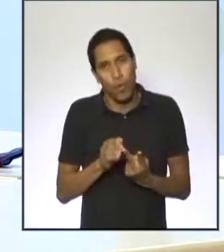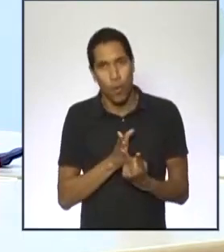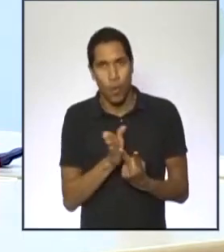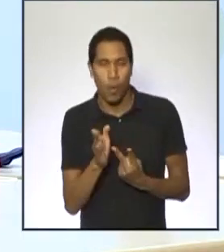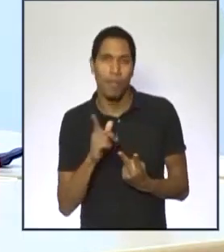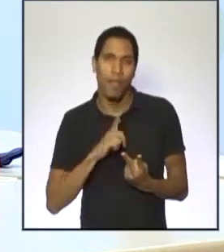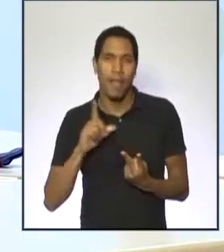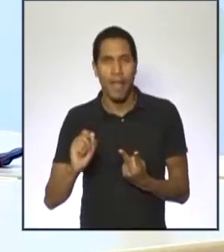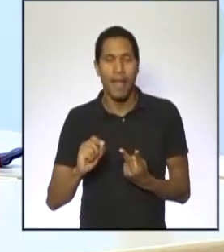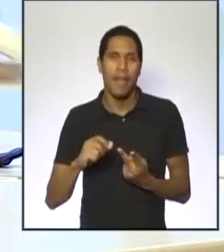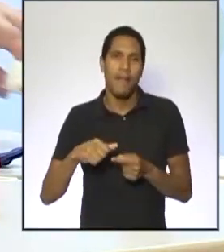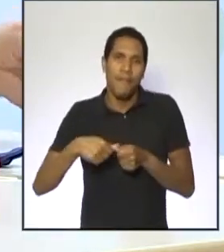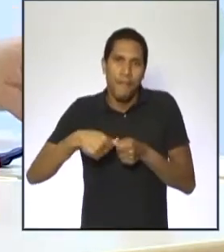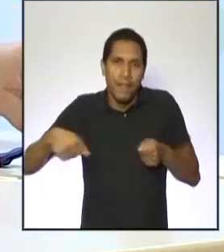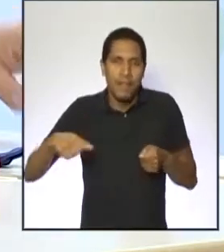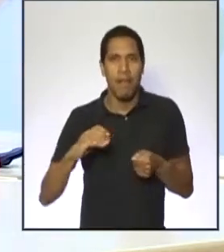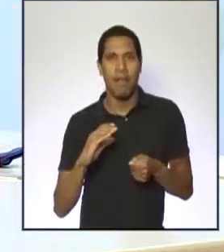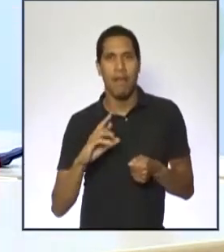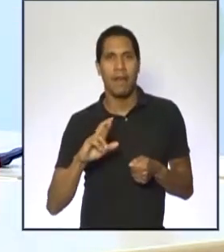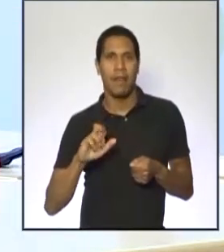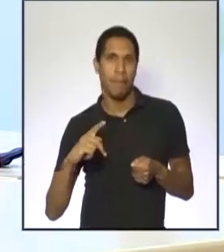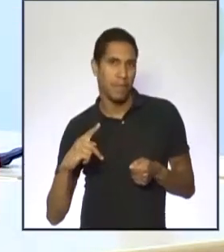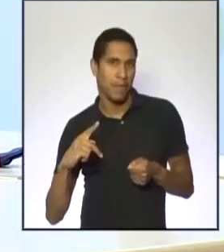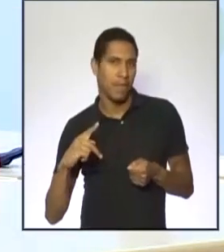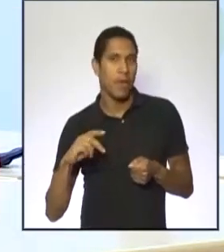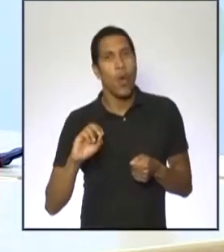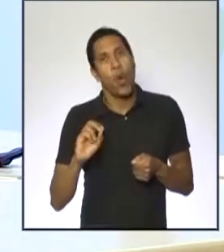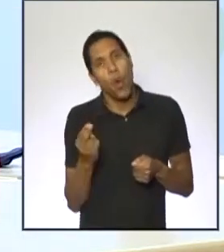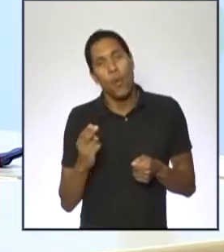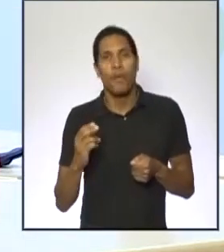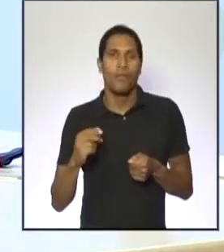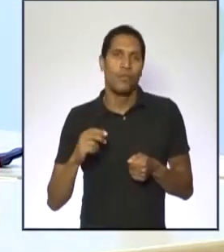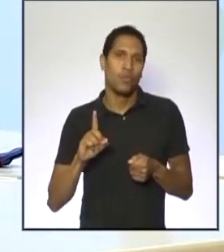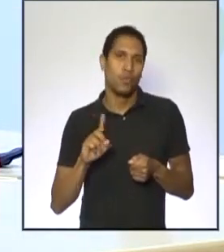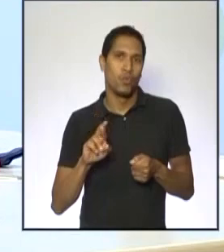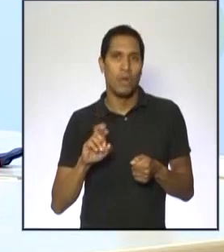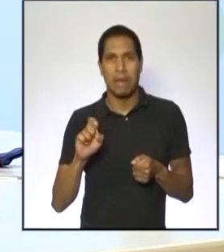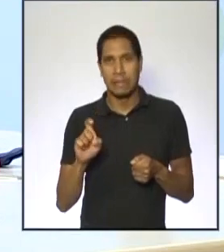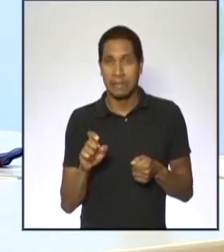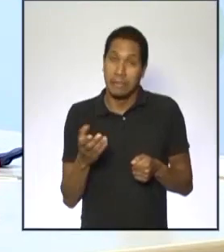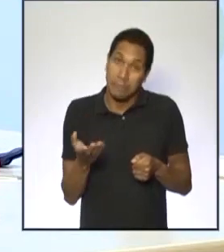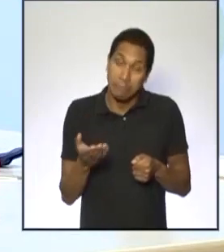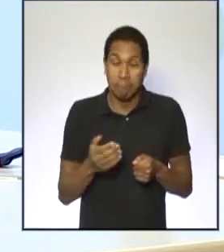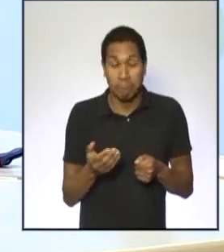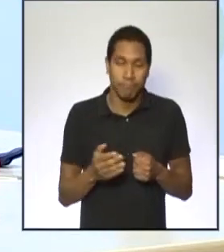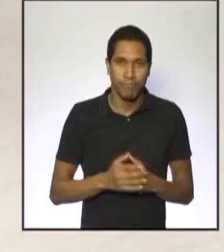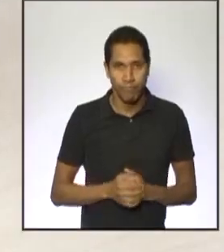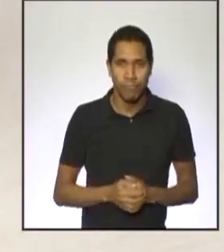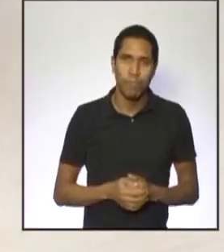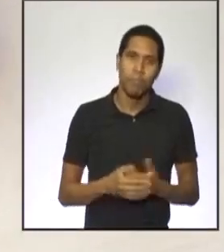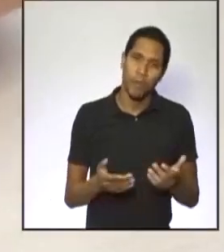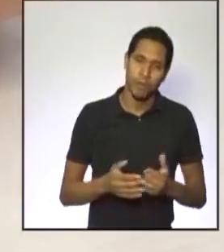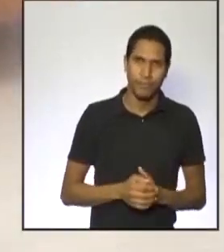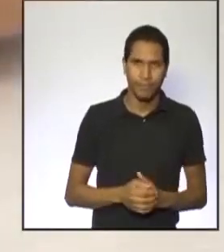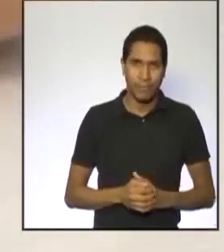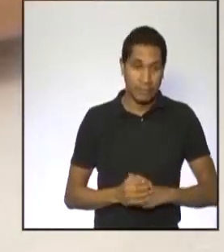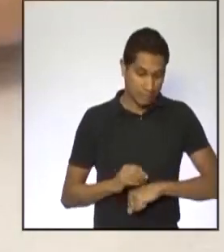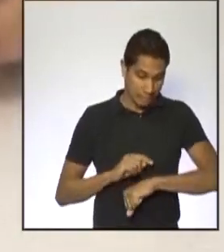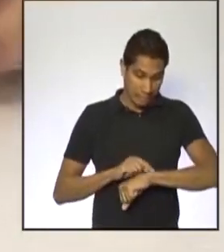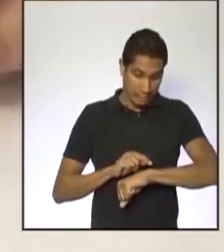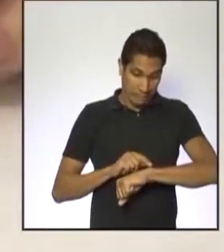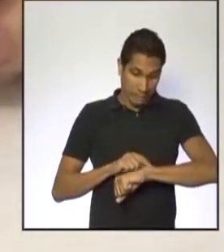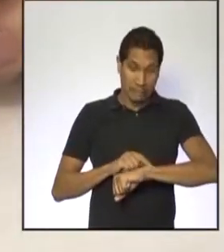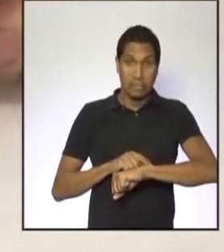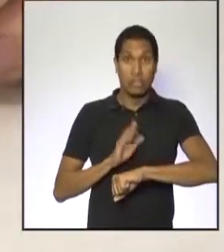durex e passar e colar. Para ser mais rápido, porque infelizmente nossa aula está quase aí